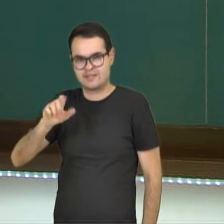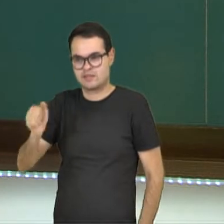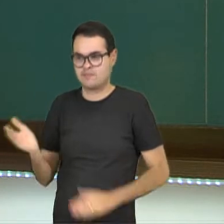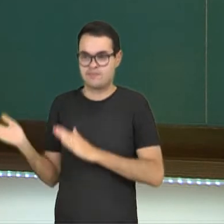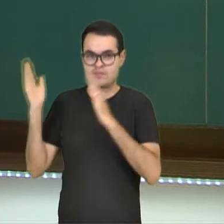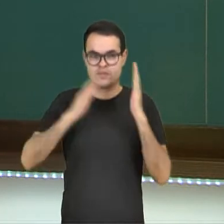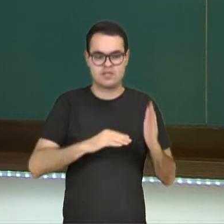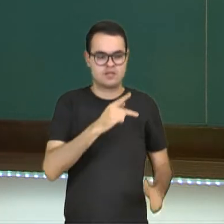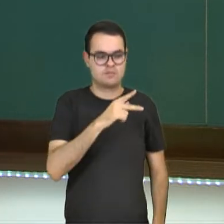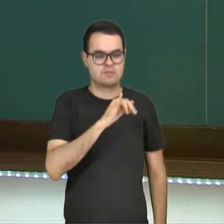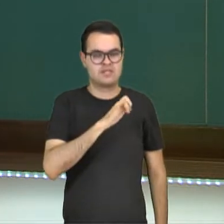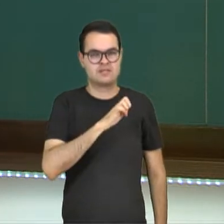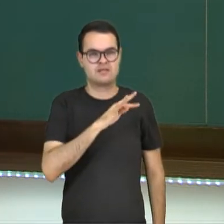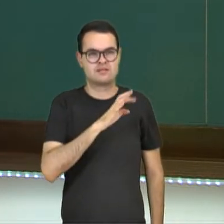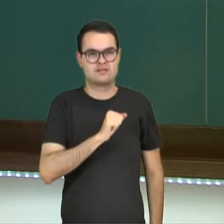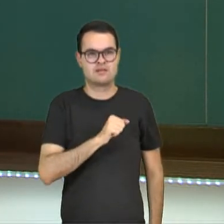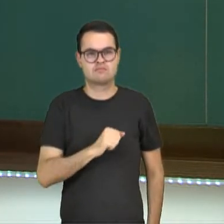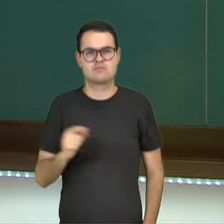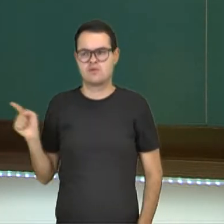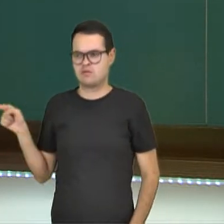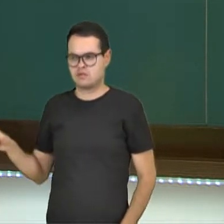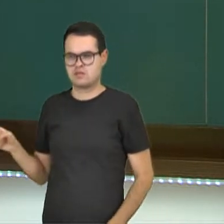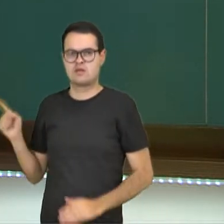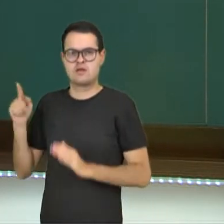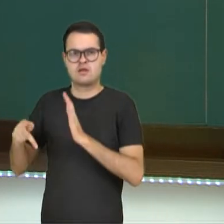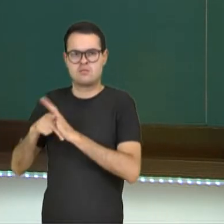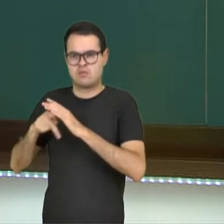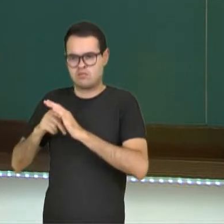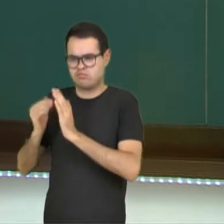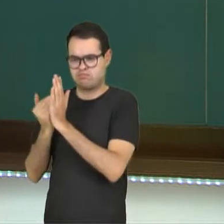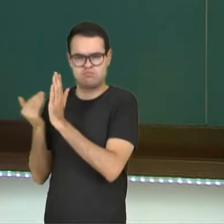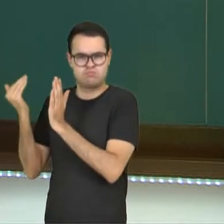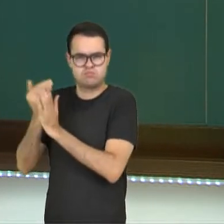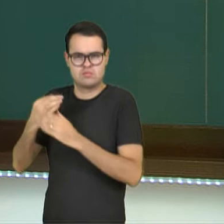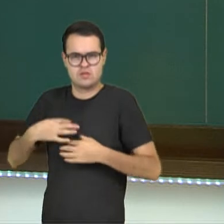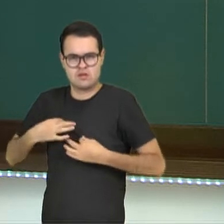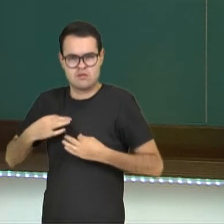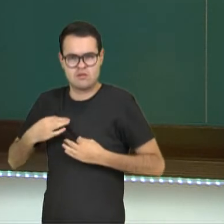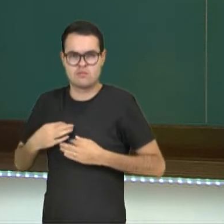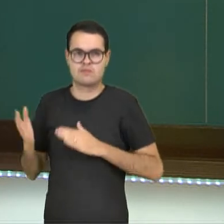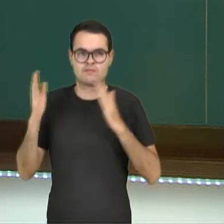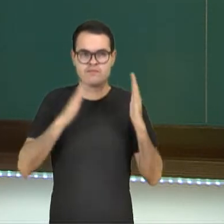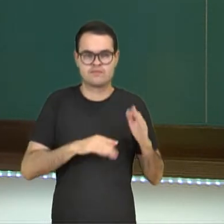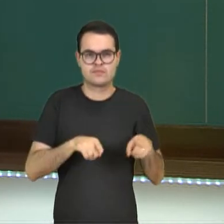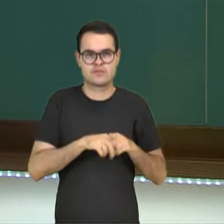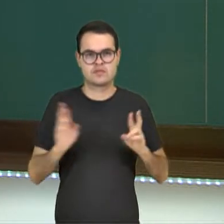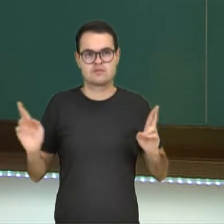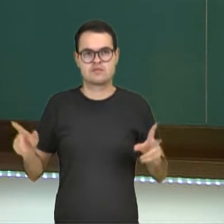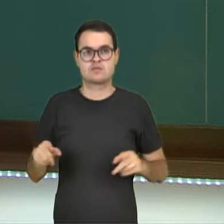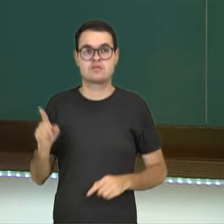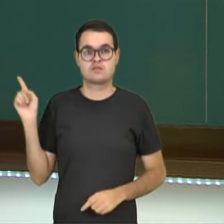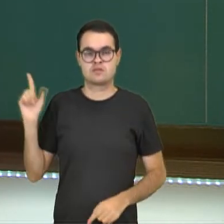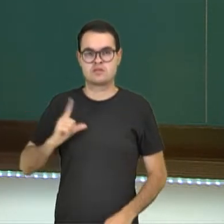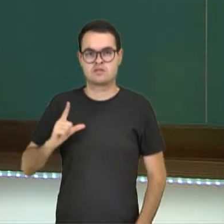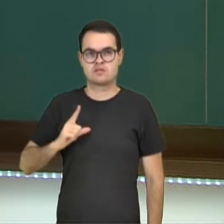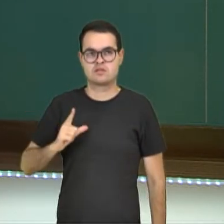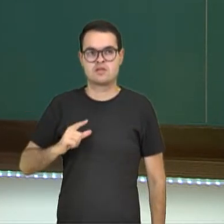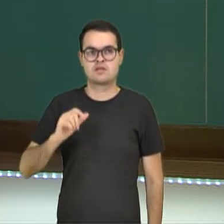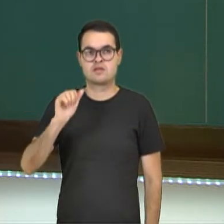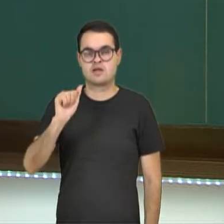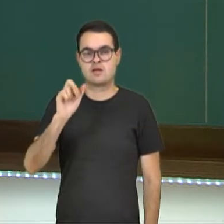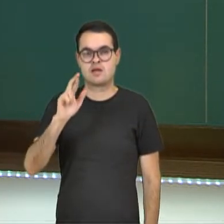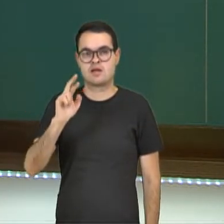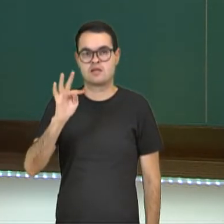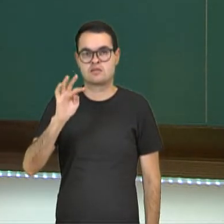excesso e olha a expressão facial que tem, o tecido tudo em exagero no Barroco. Grande nome, a gente tem a Artemisia